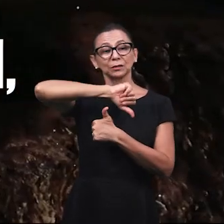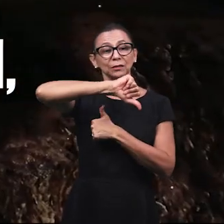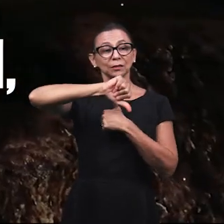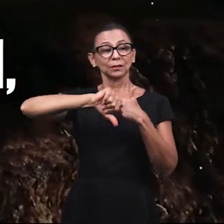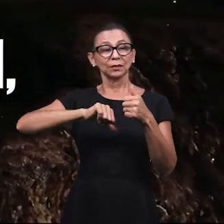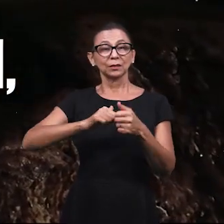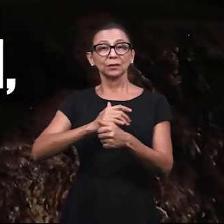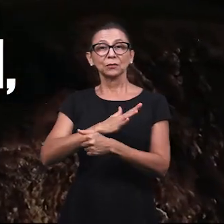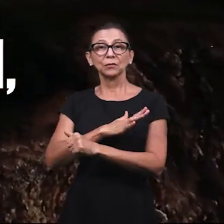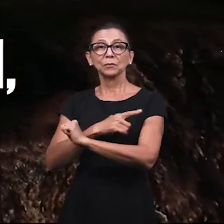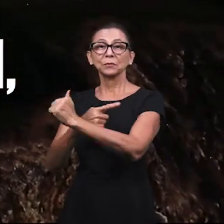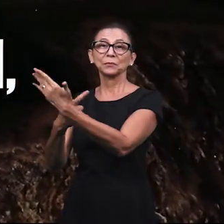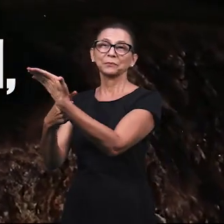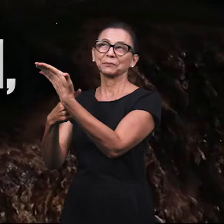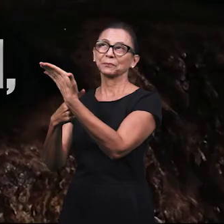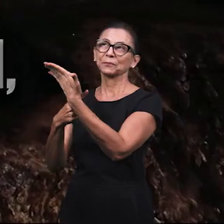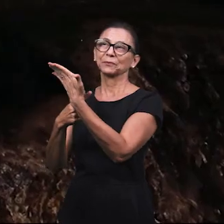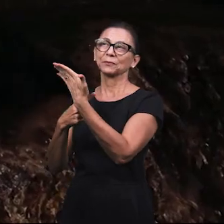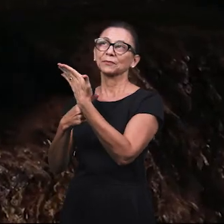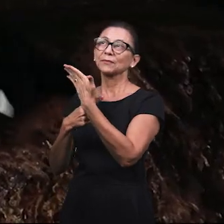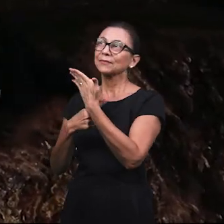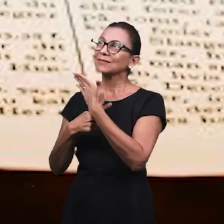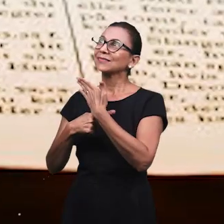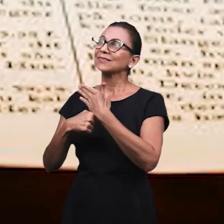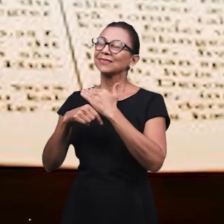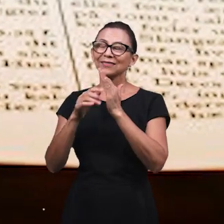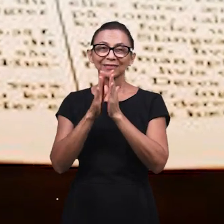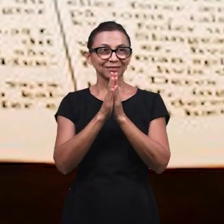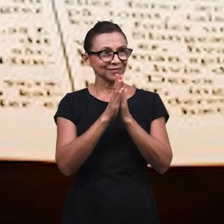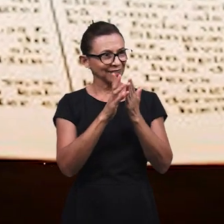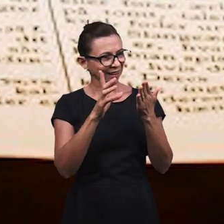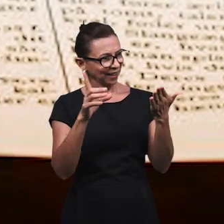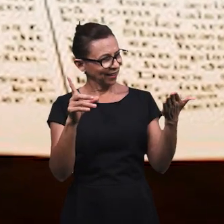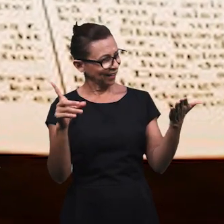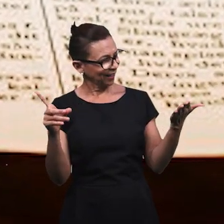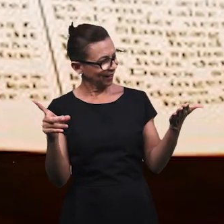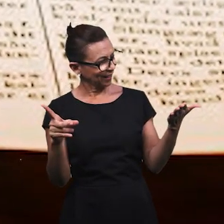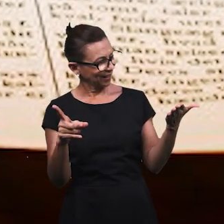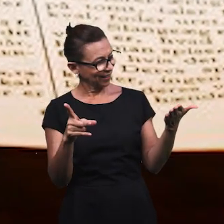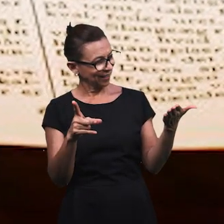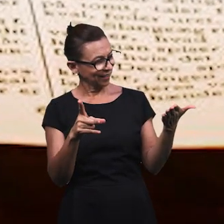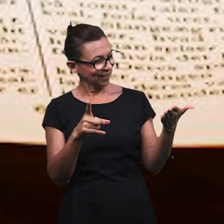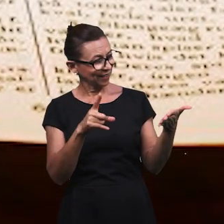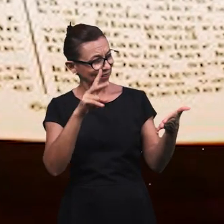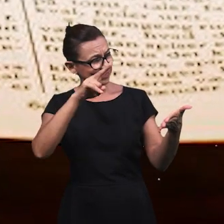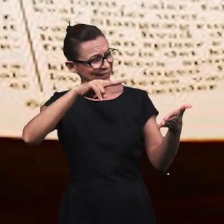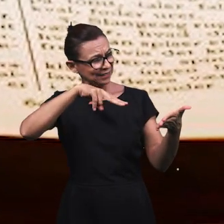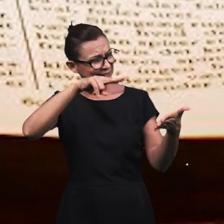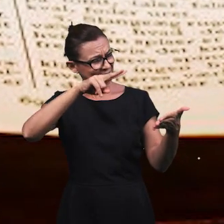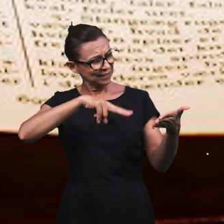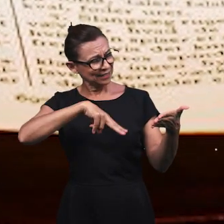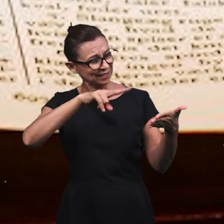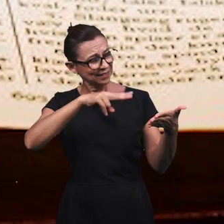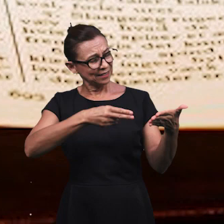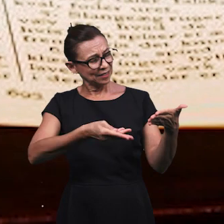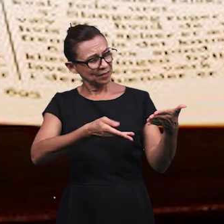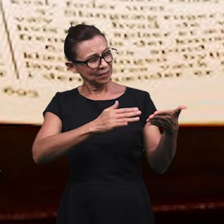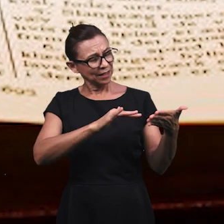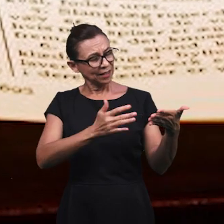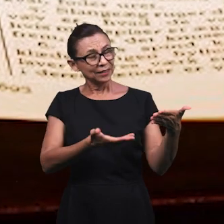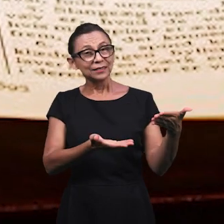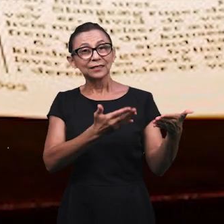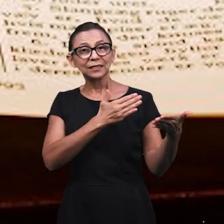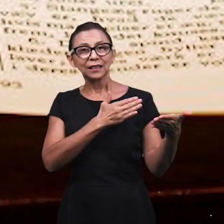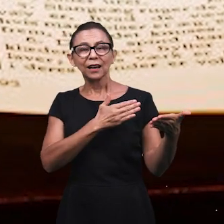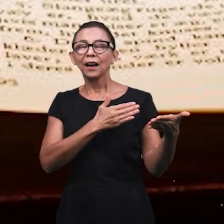meu ajudador. Quanto mais eu te conheço, eu